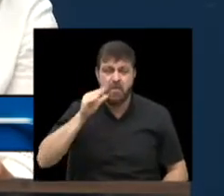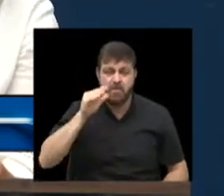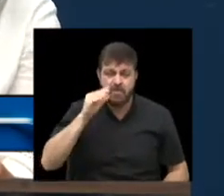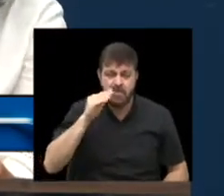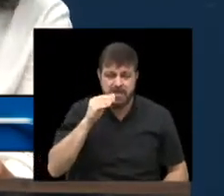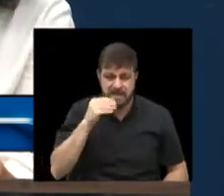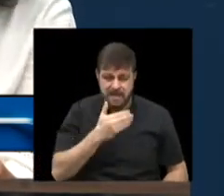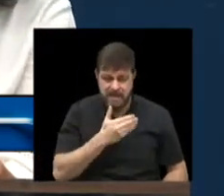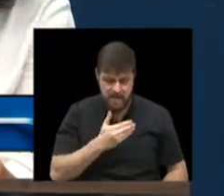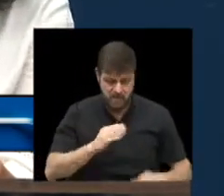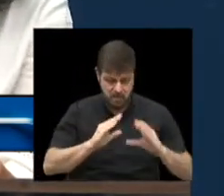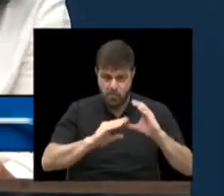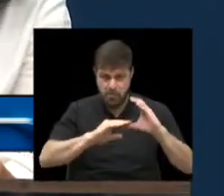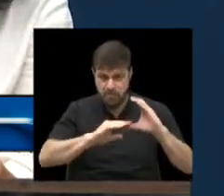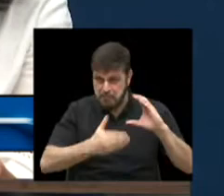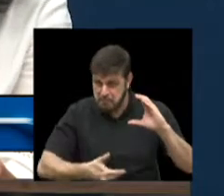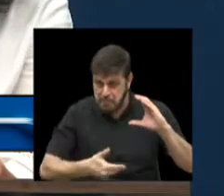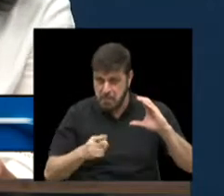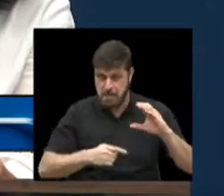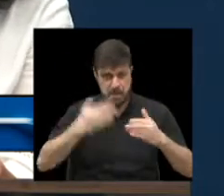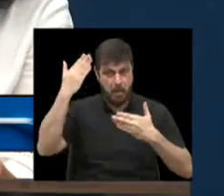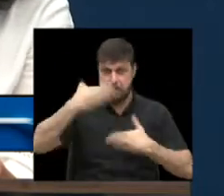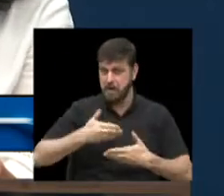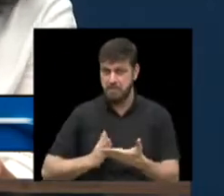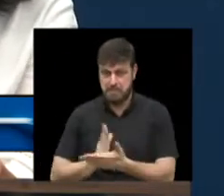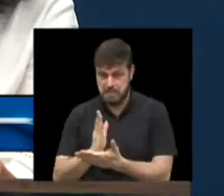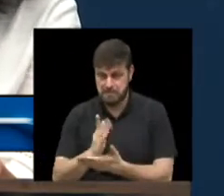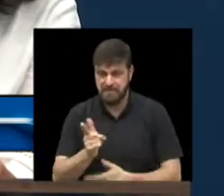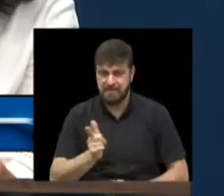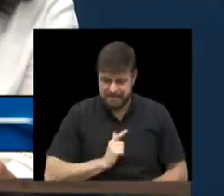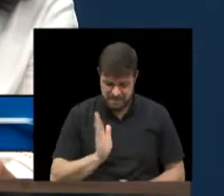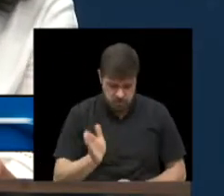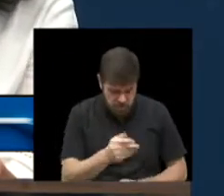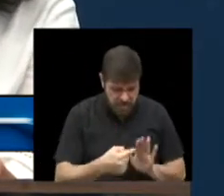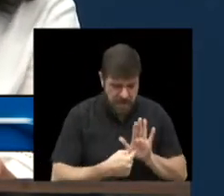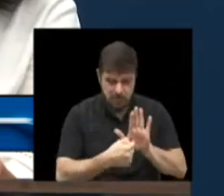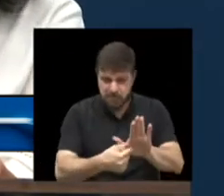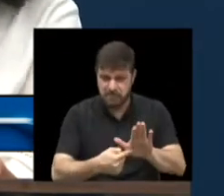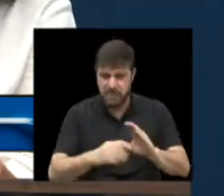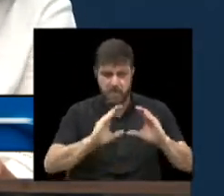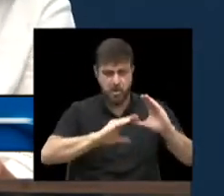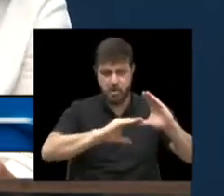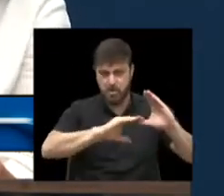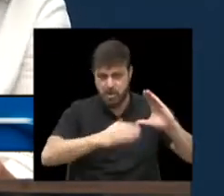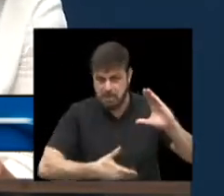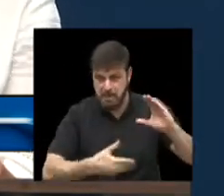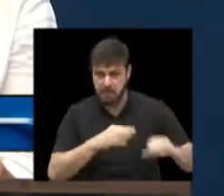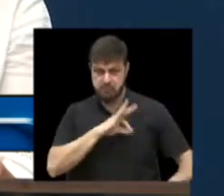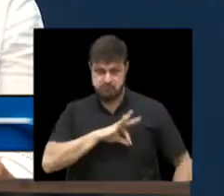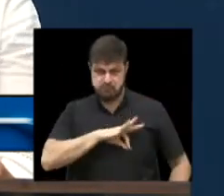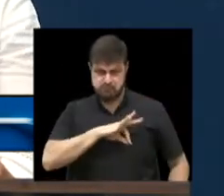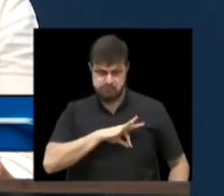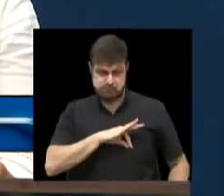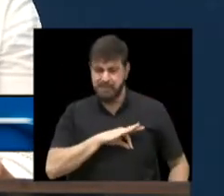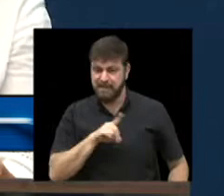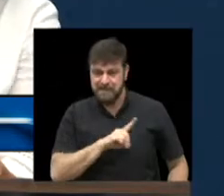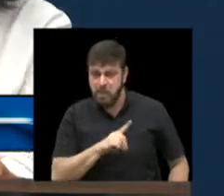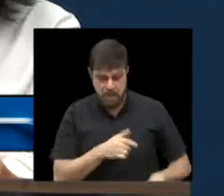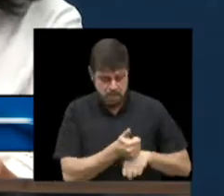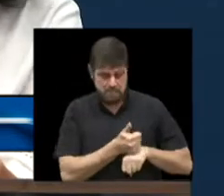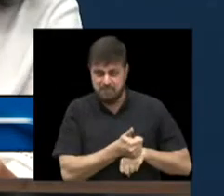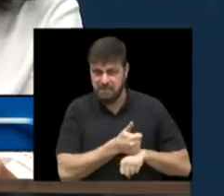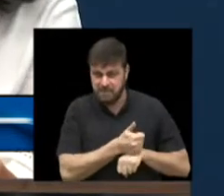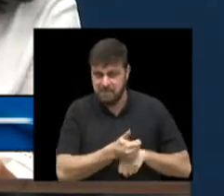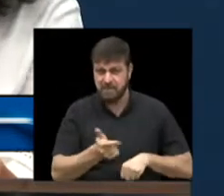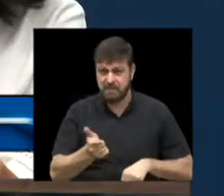aí existe um inquérito do Ministério Público mostrando que uma boa parte dos cargos comissionados com altos salários não são cargos técnicos. Existe